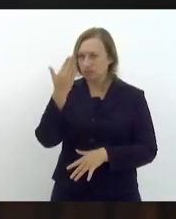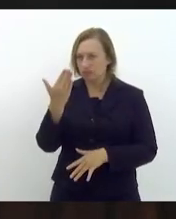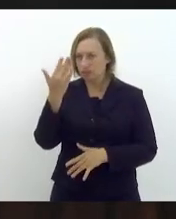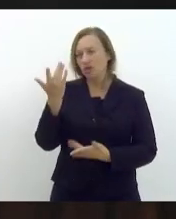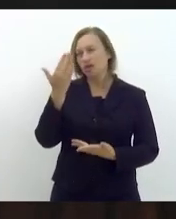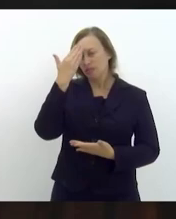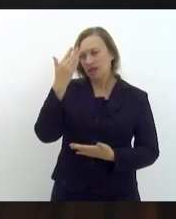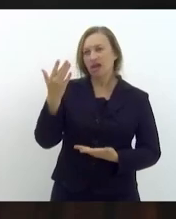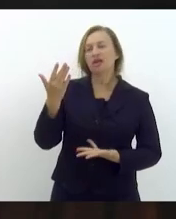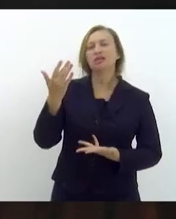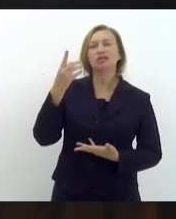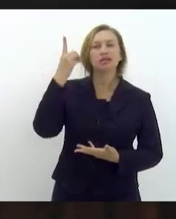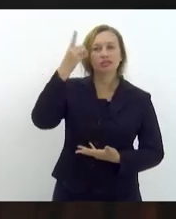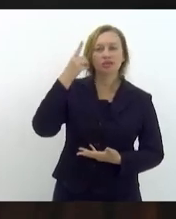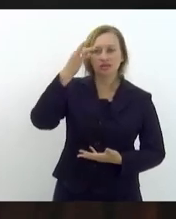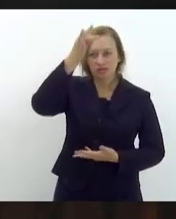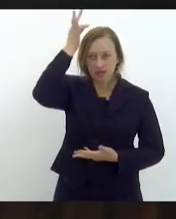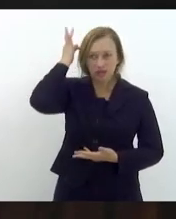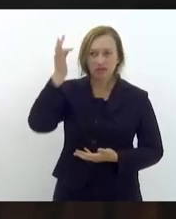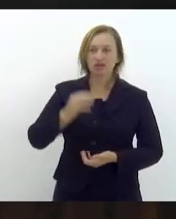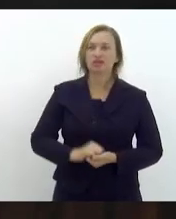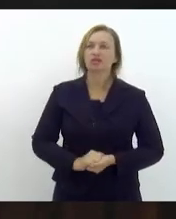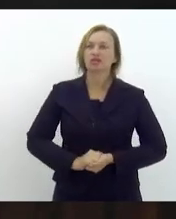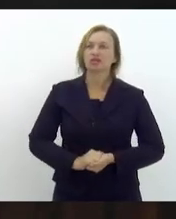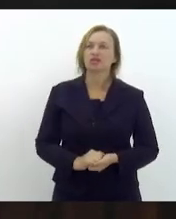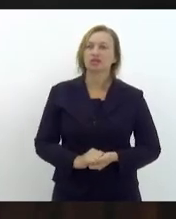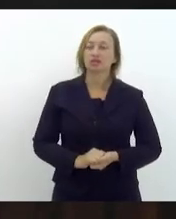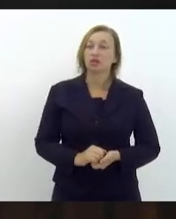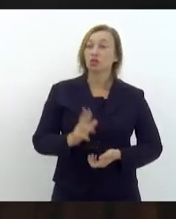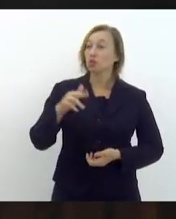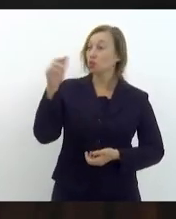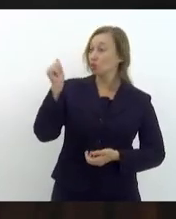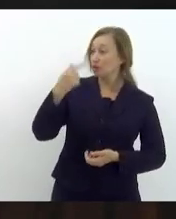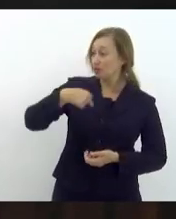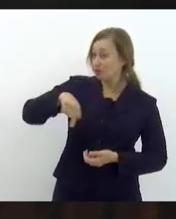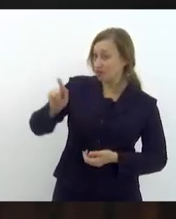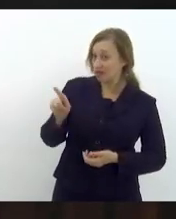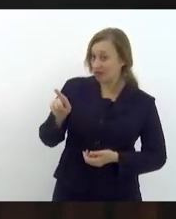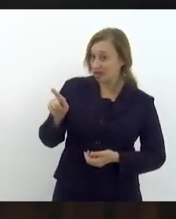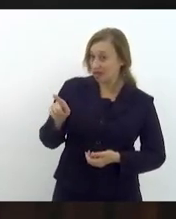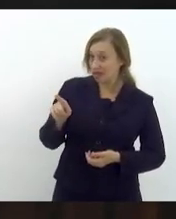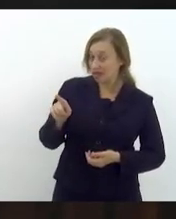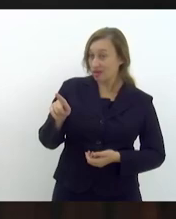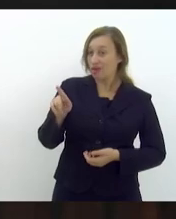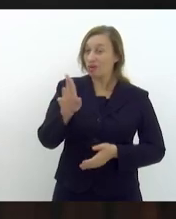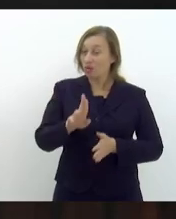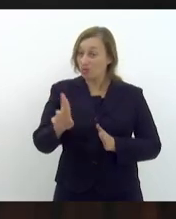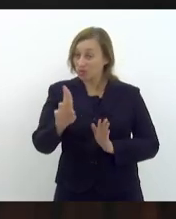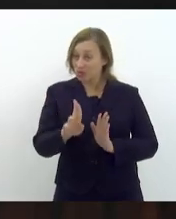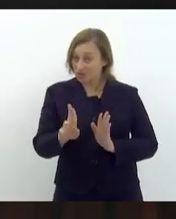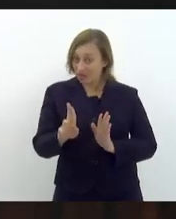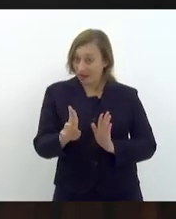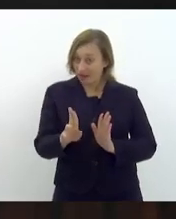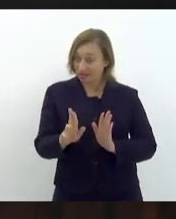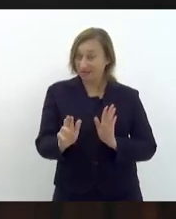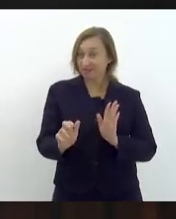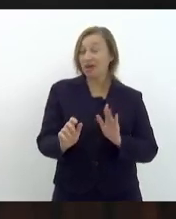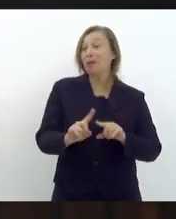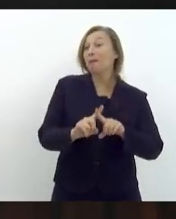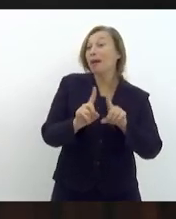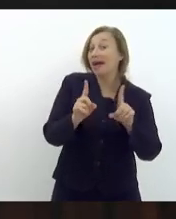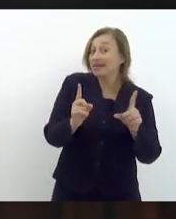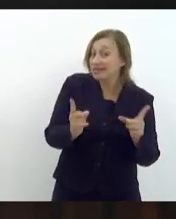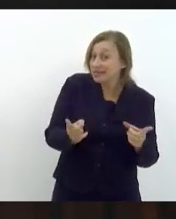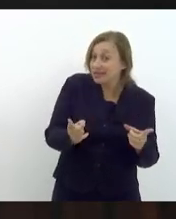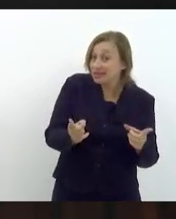Obrigado Deputado Fred nunca tive lá como usuário como cliente como mas